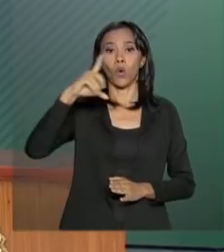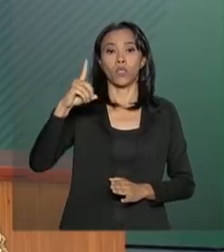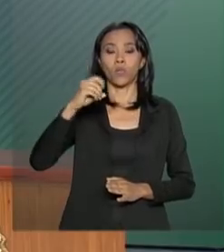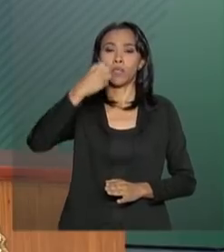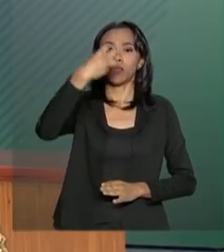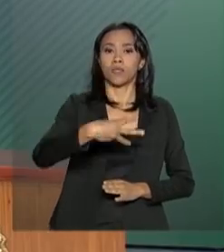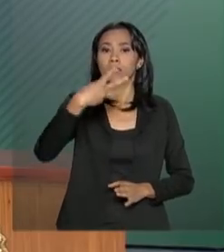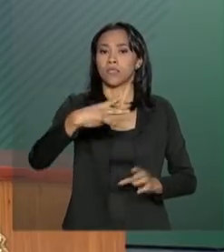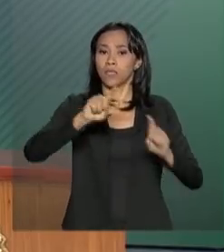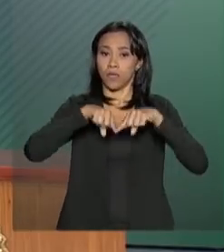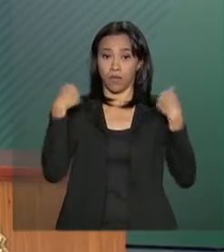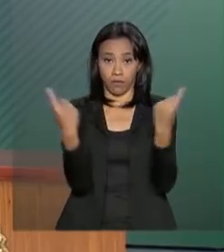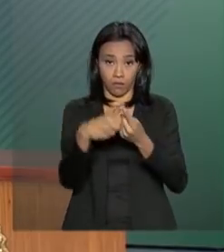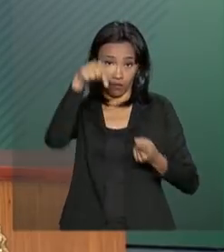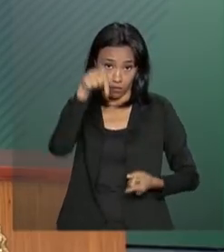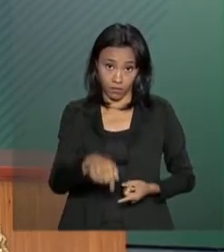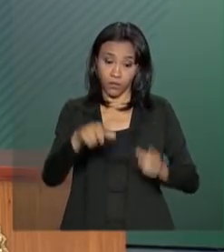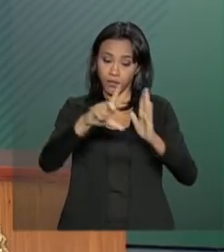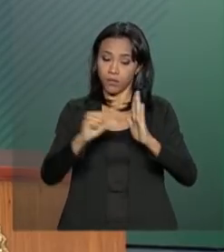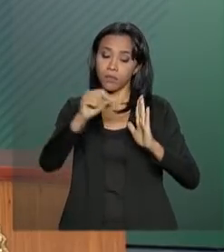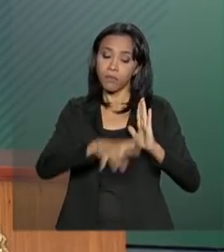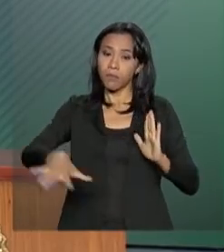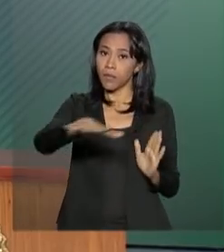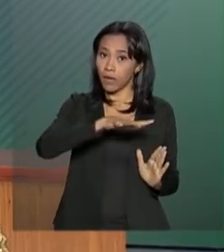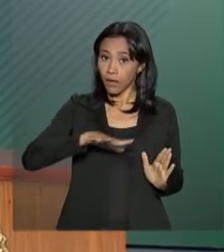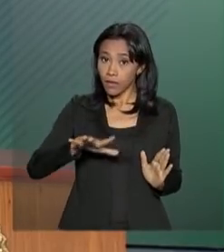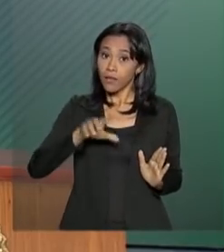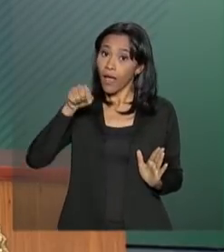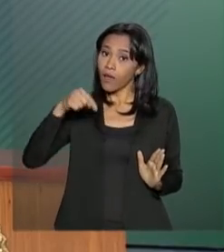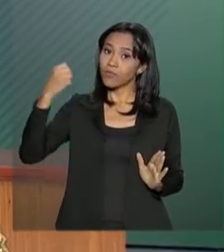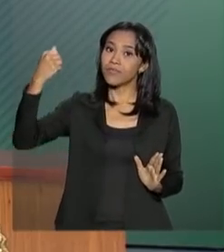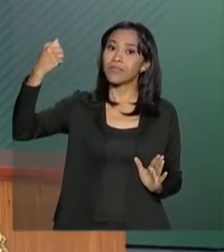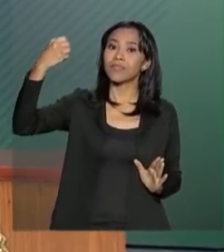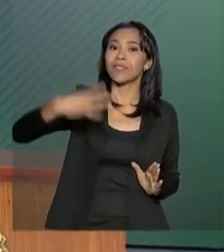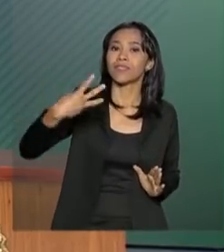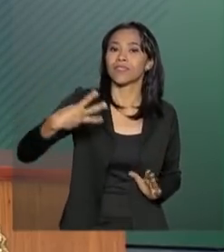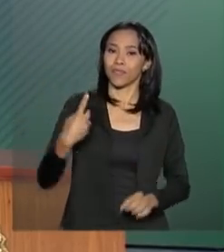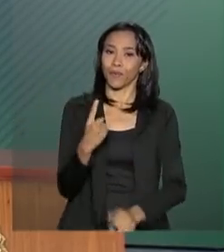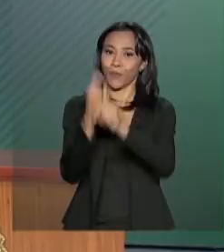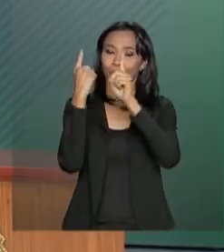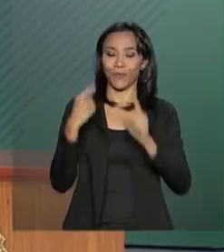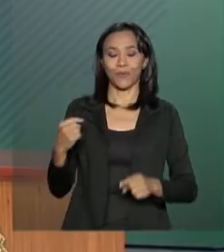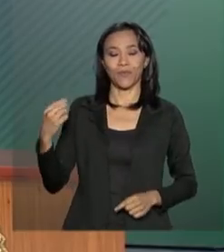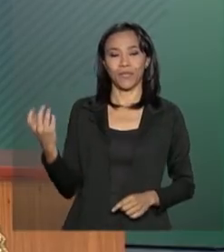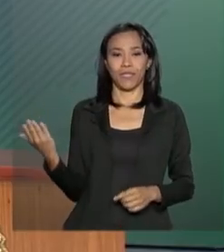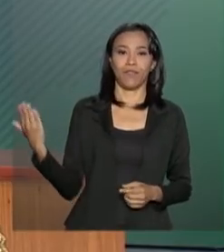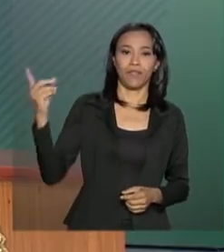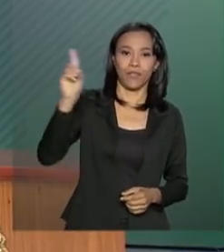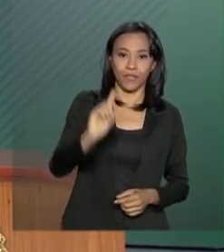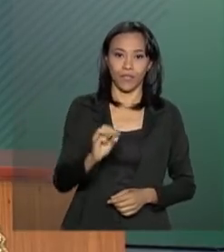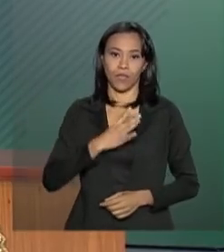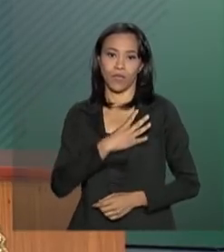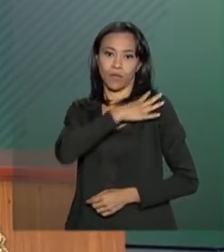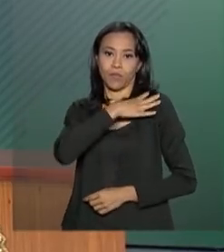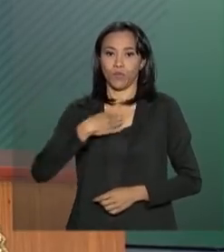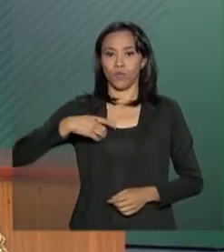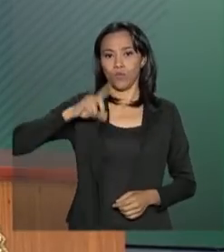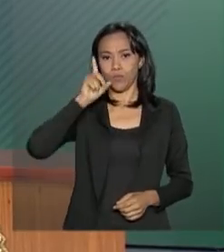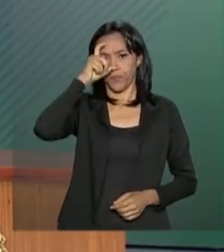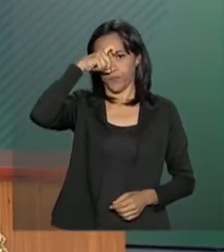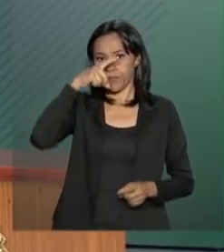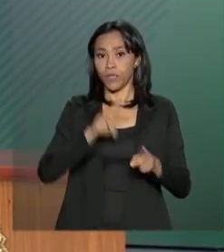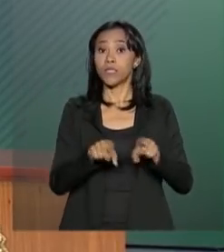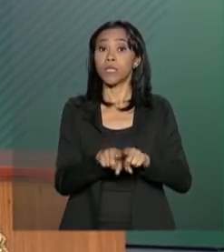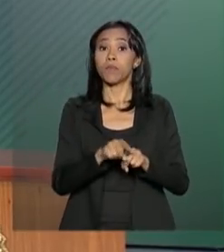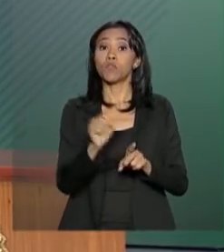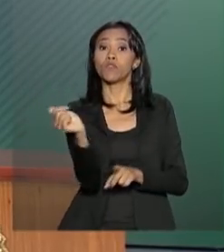ministerial aqui no Palácio do Planalto essa esse foi o terceiro encontro que reuniu o vice-presidente Hamilton Mourão e os 22